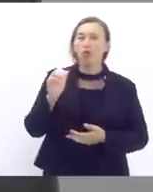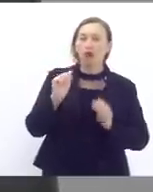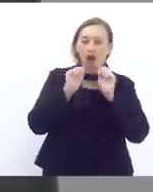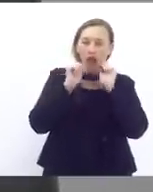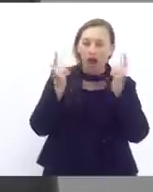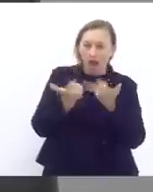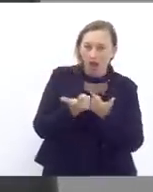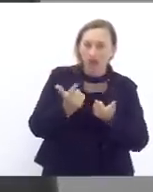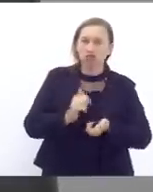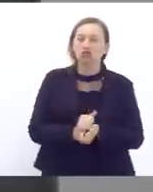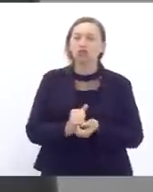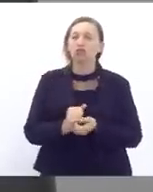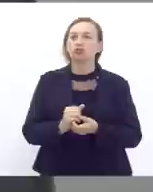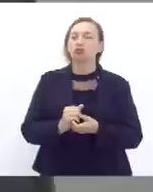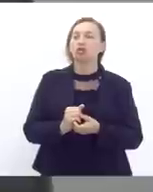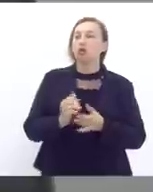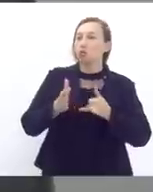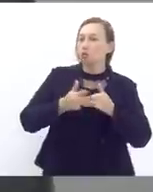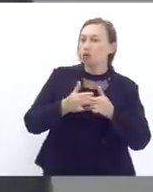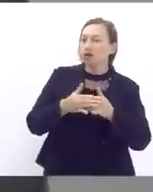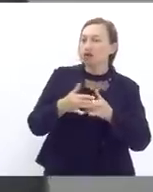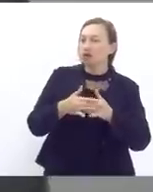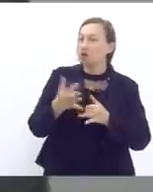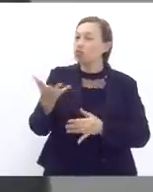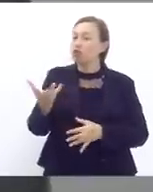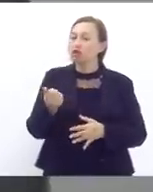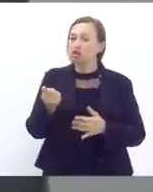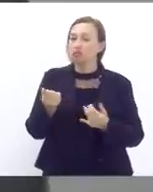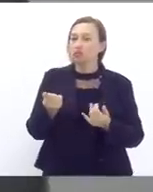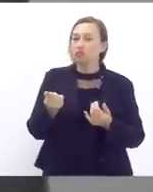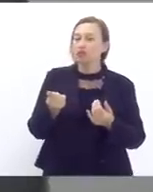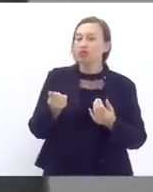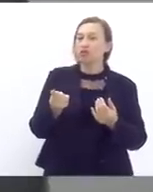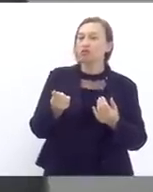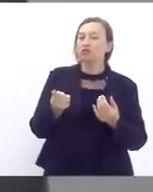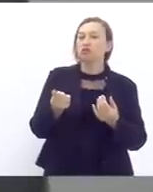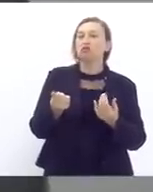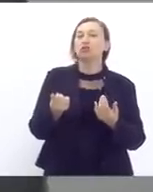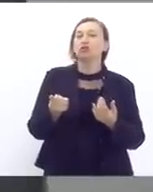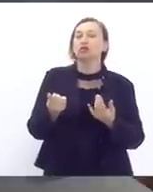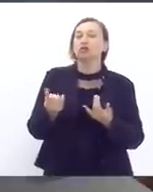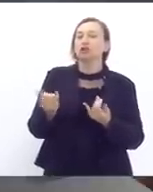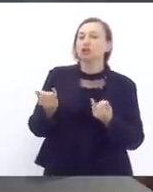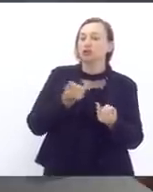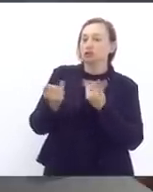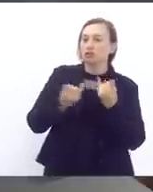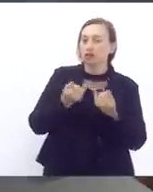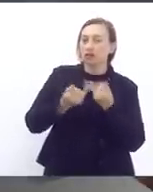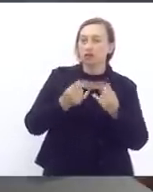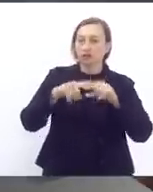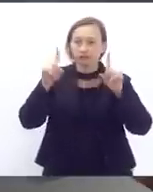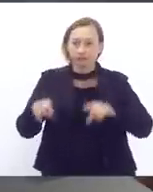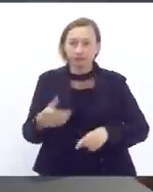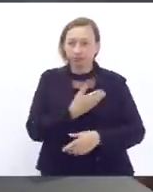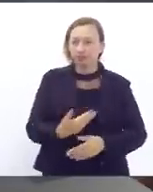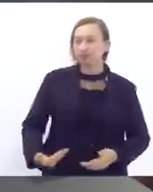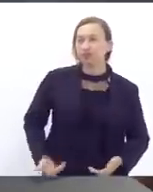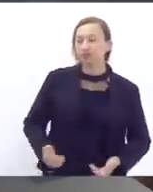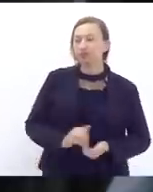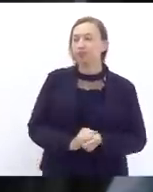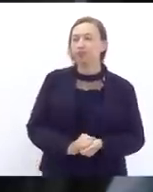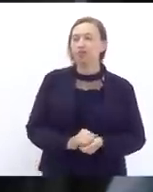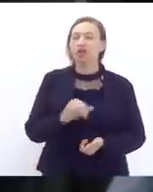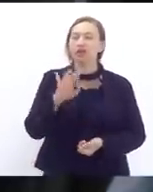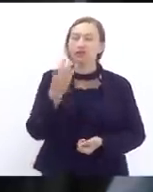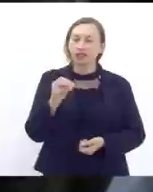pode ter um canal de recebimento de questionamentos por partes servidores Sérgio Ramalho por